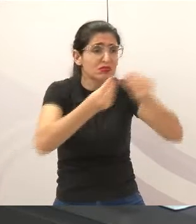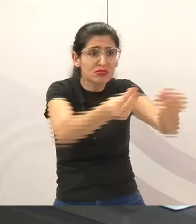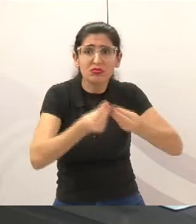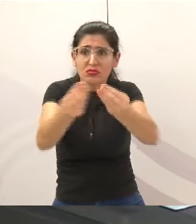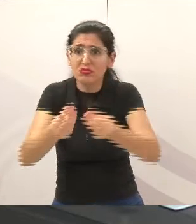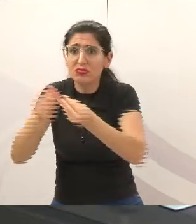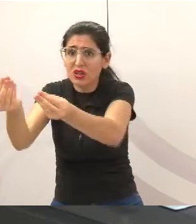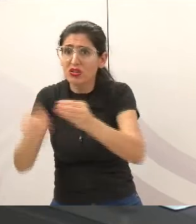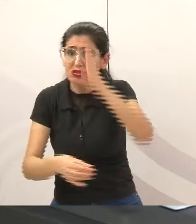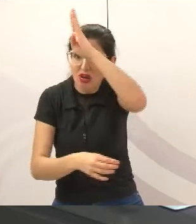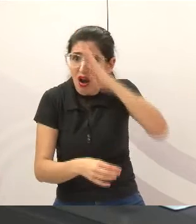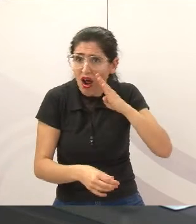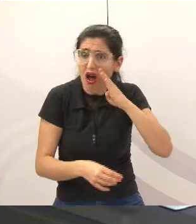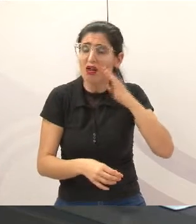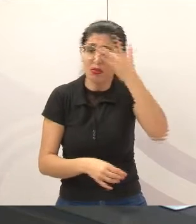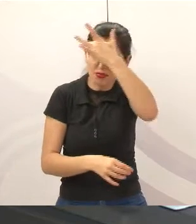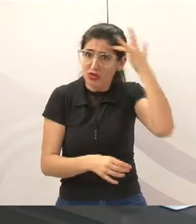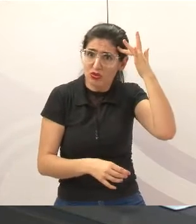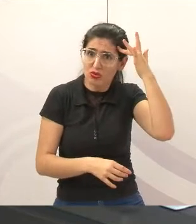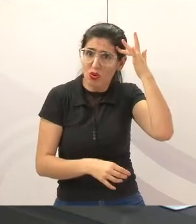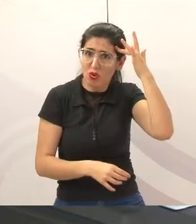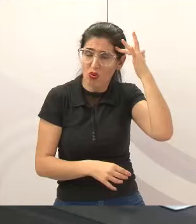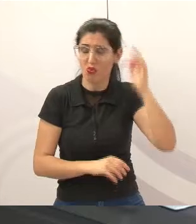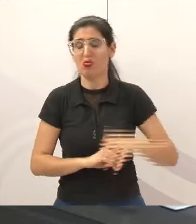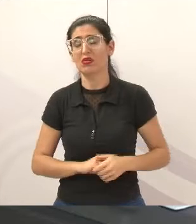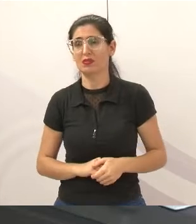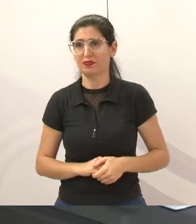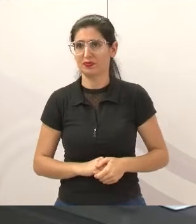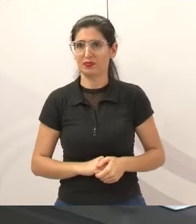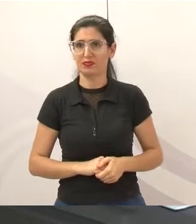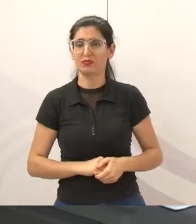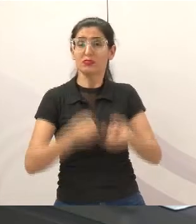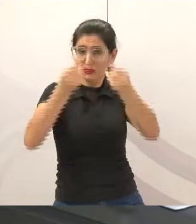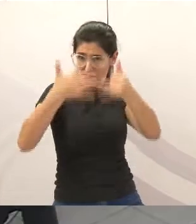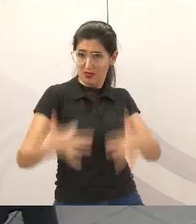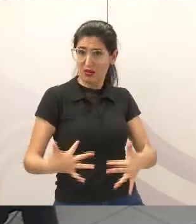população? Então fica aqui esse meu posicionamento.